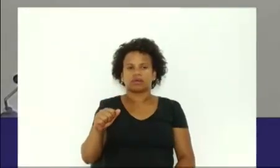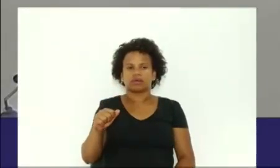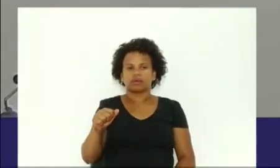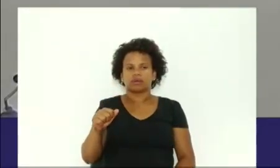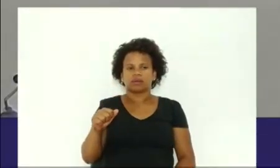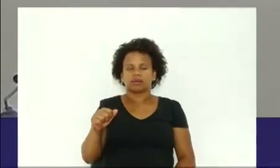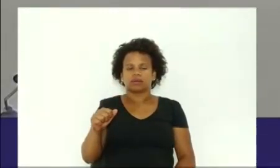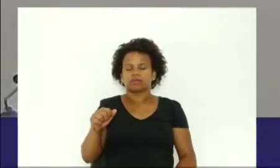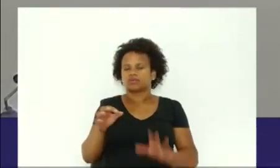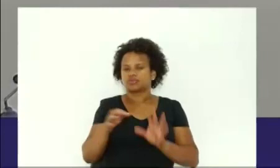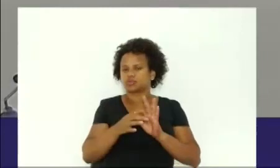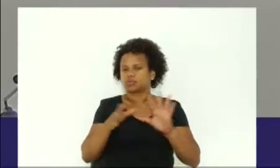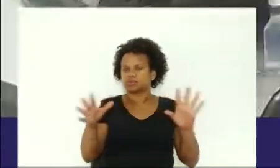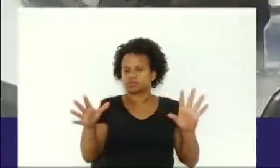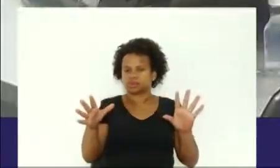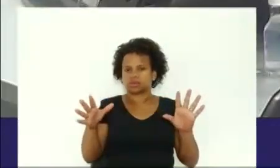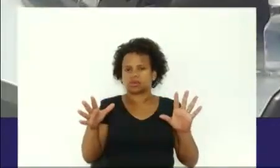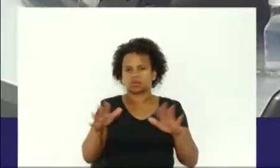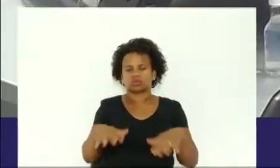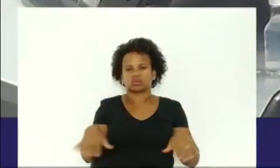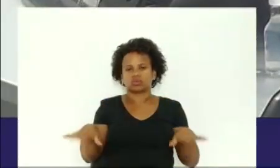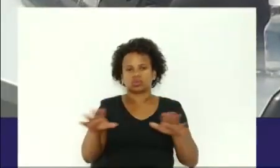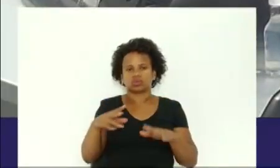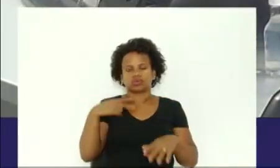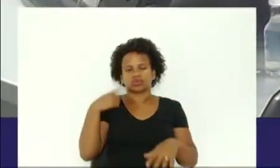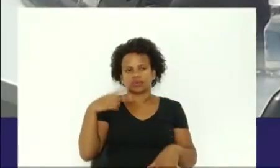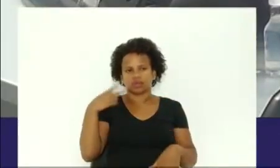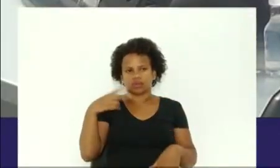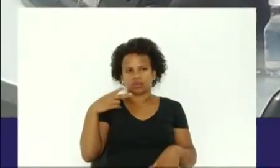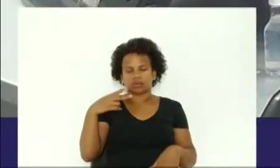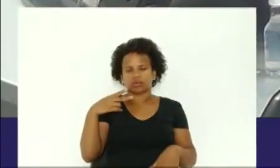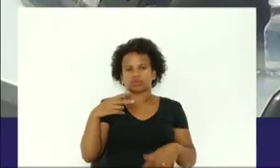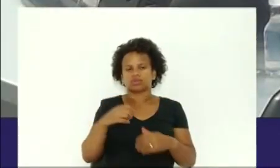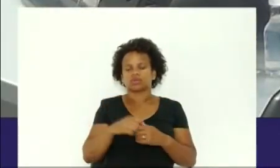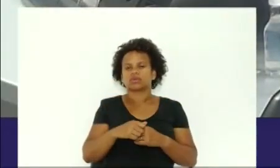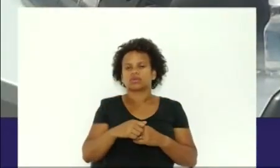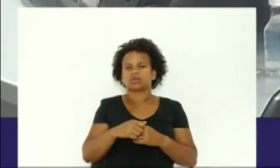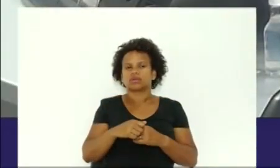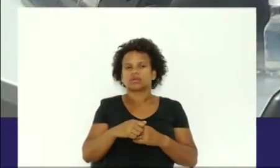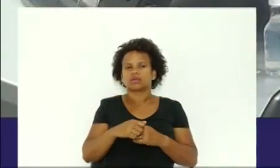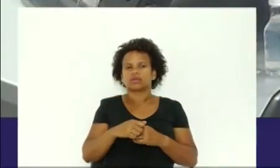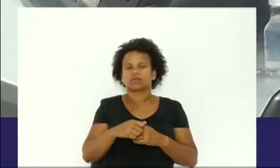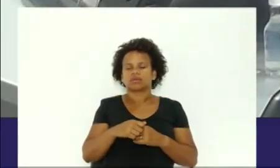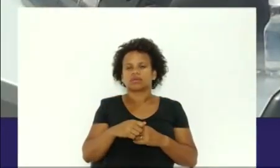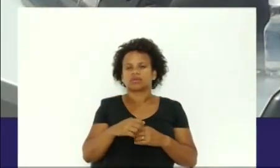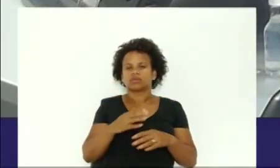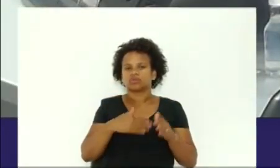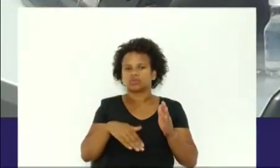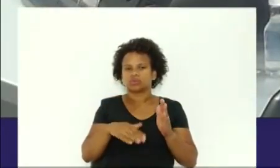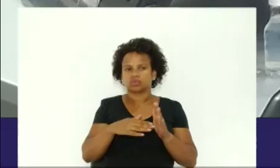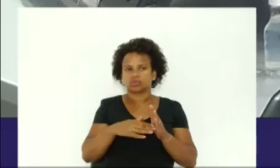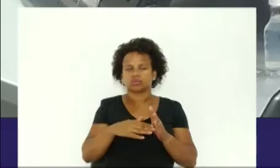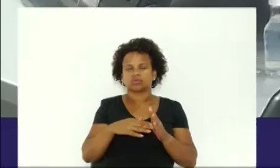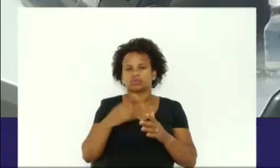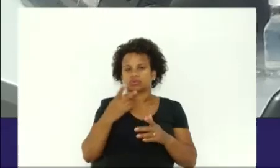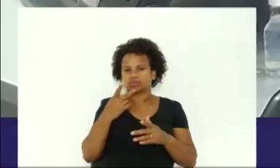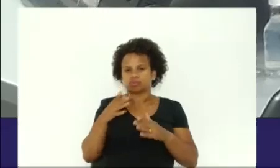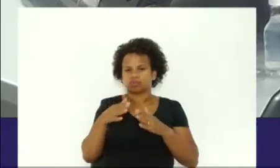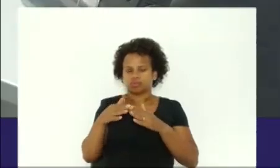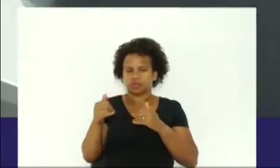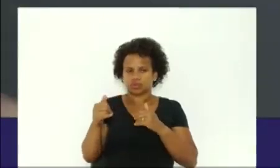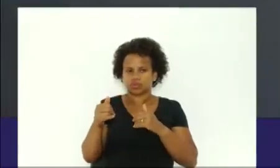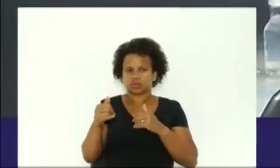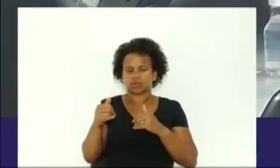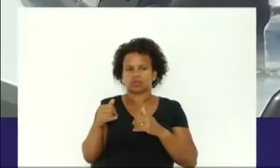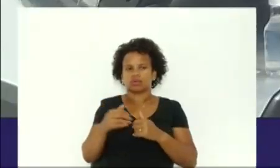à disposição da vereadora Alessandra, vereador Lelo, vereadora Rose, vereador Silvio, vereador Sleiman, vereador Sargento